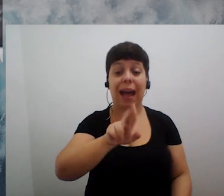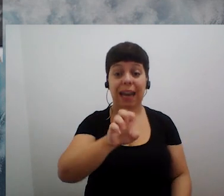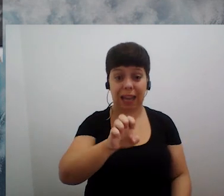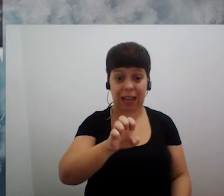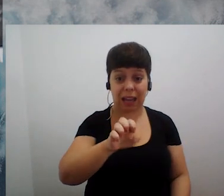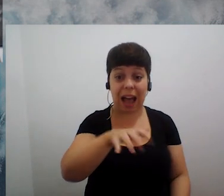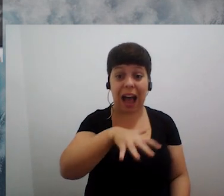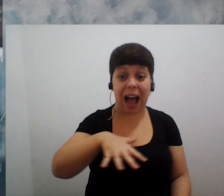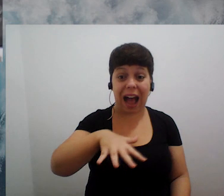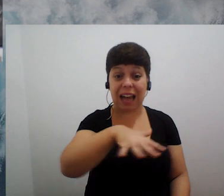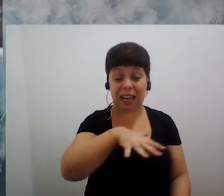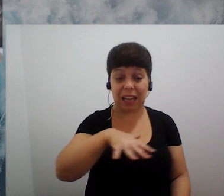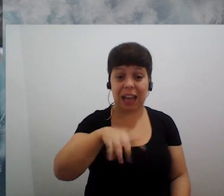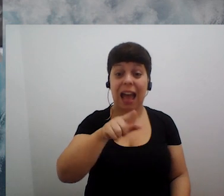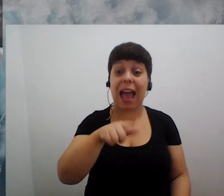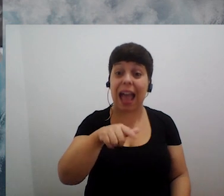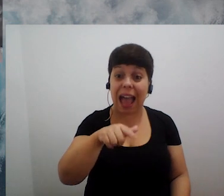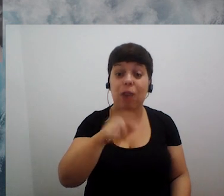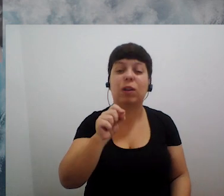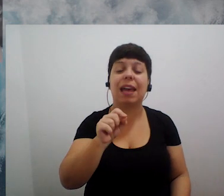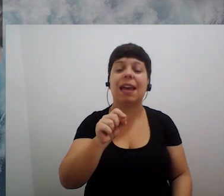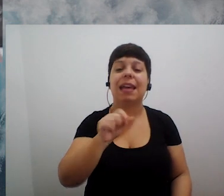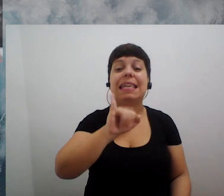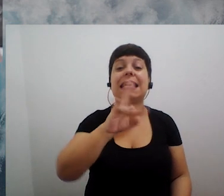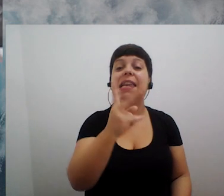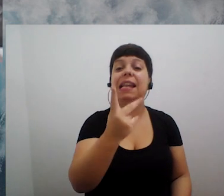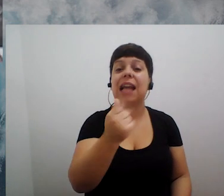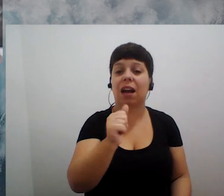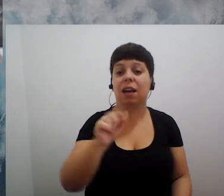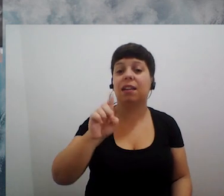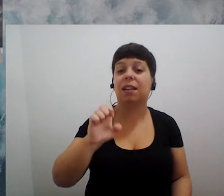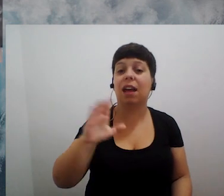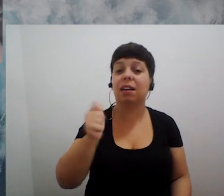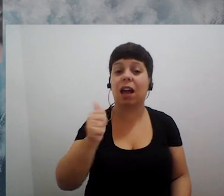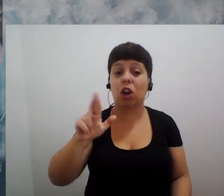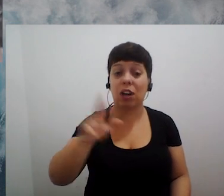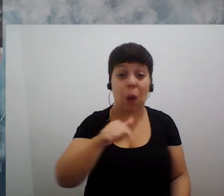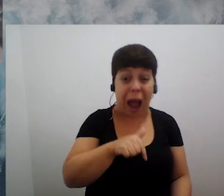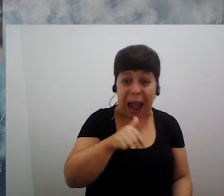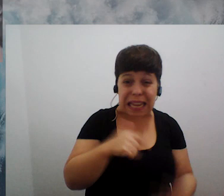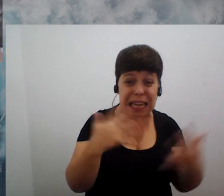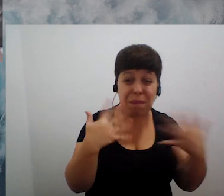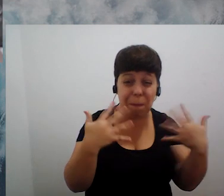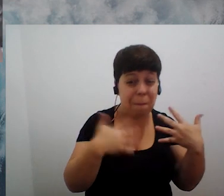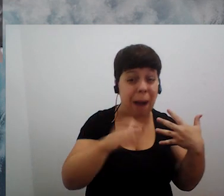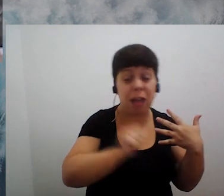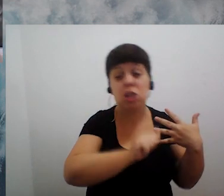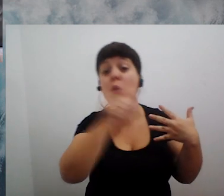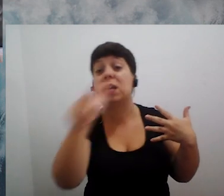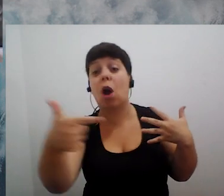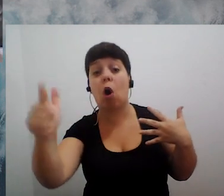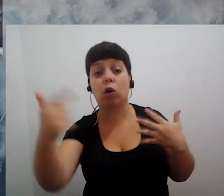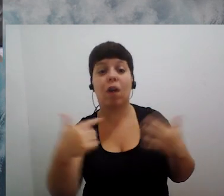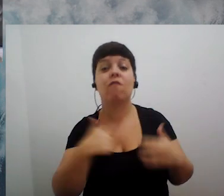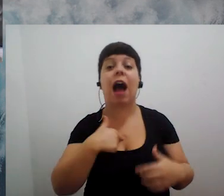planeta. O Complexo da Maré fica numa área que é considerada uma ilha de calor. Então, a gente vai passar muito mais calor aqui do que em qualquer